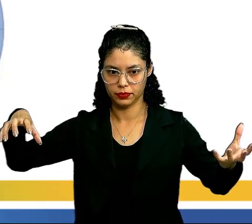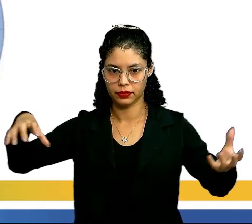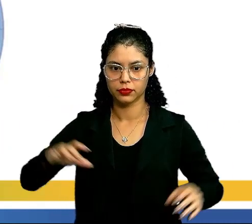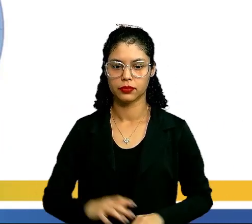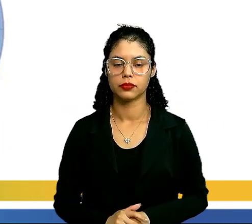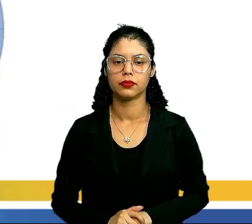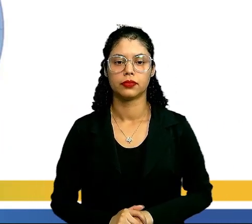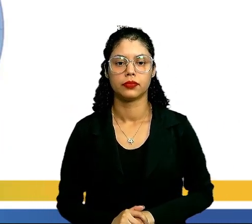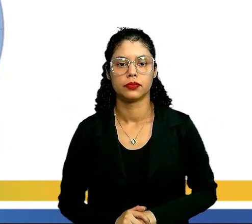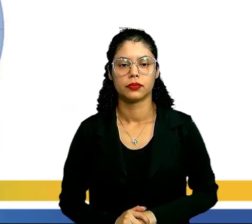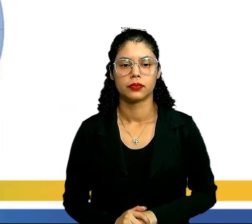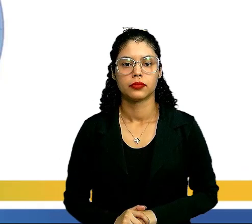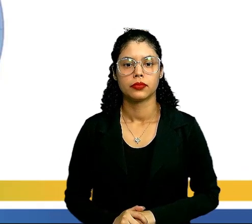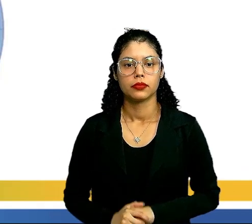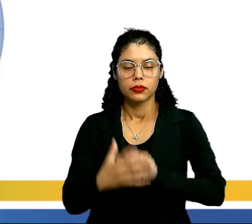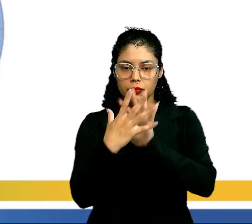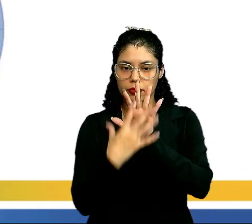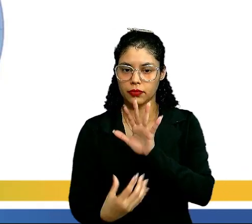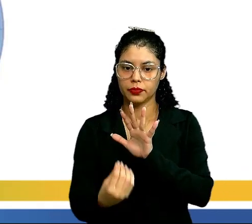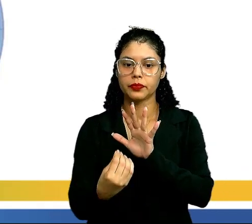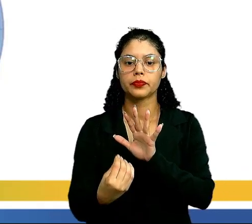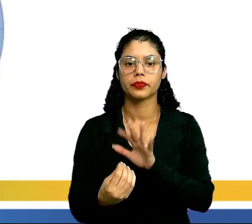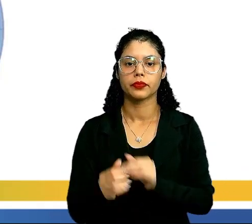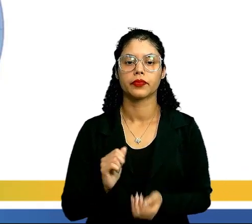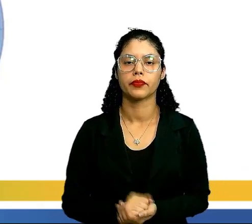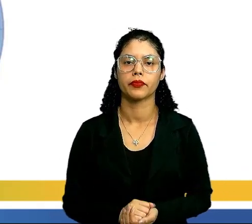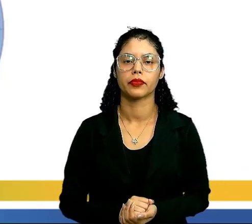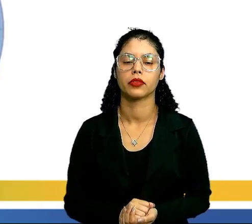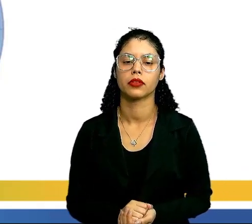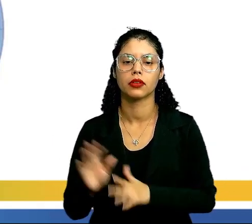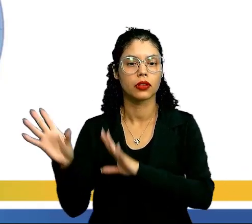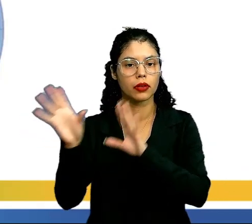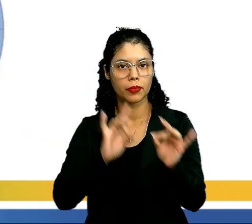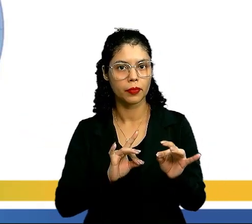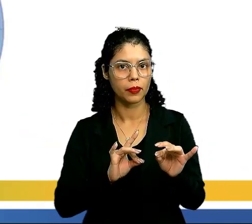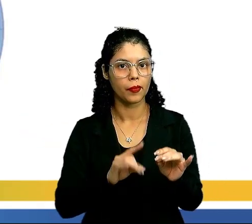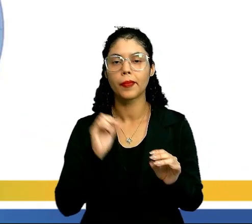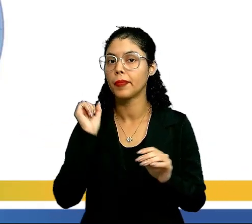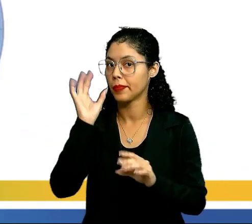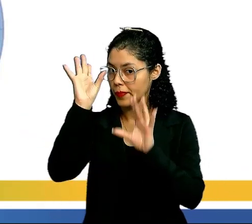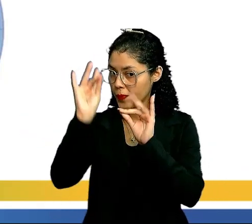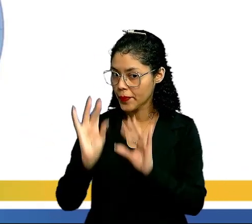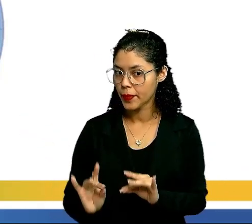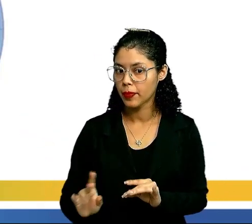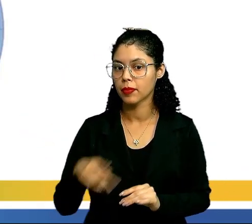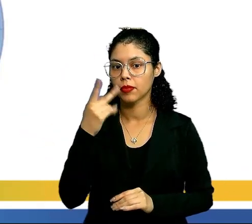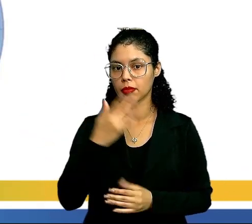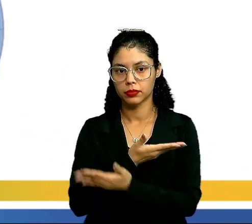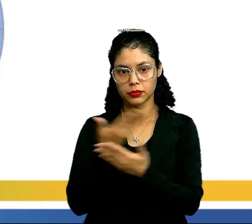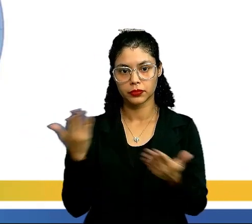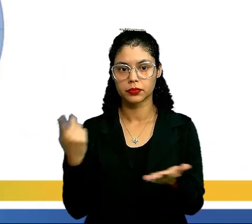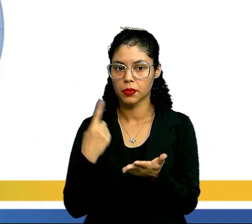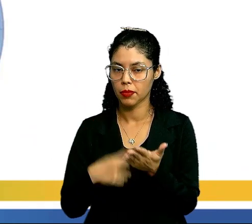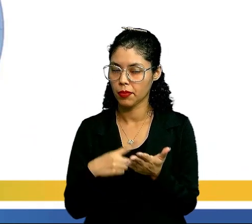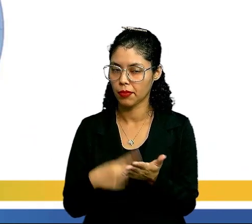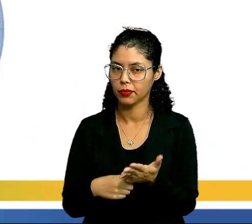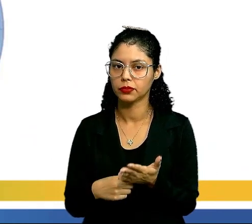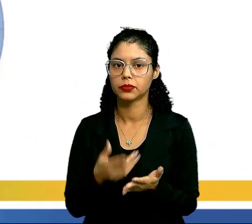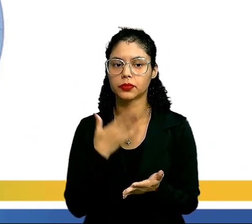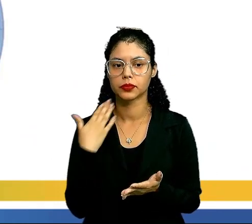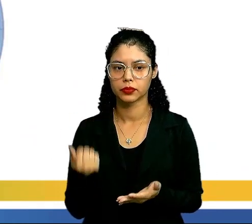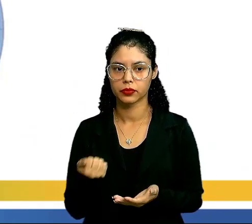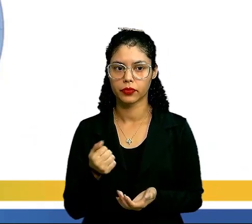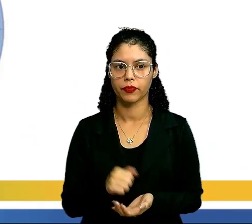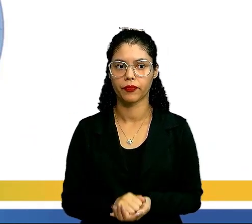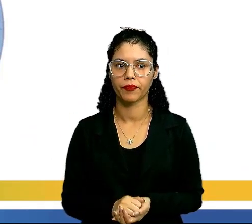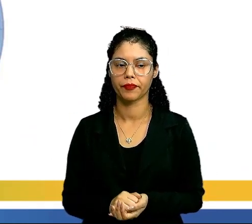continentais. A projeção de Robson, só trazendo aqui o que eu destaquei para vocês, é considerada a